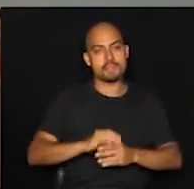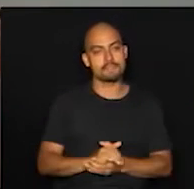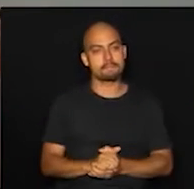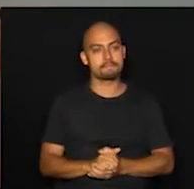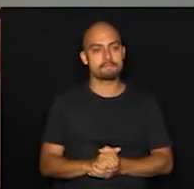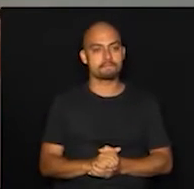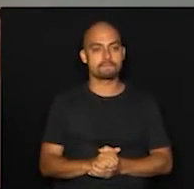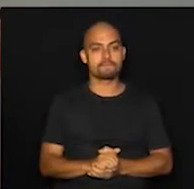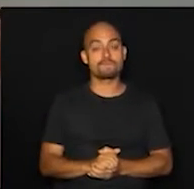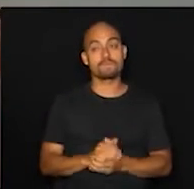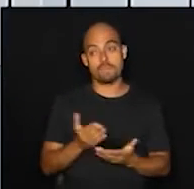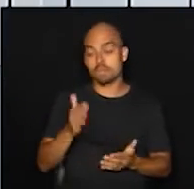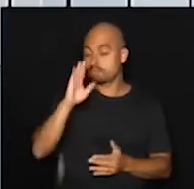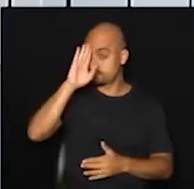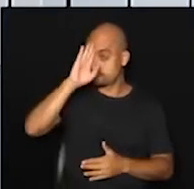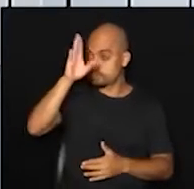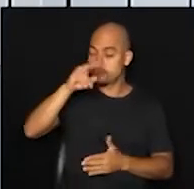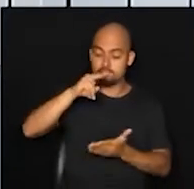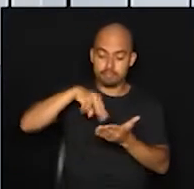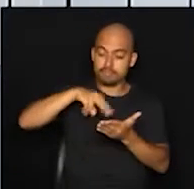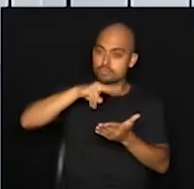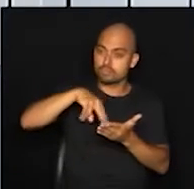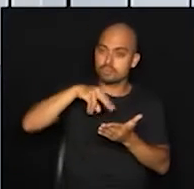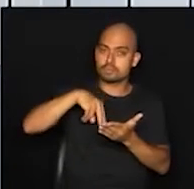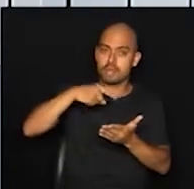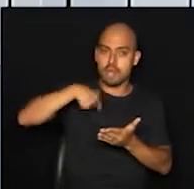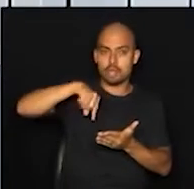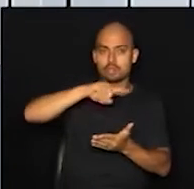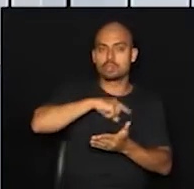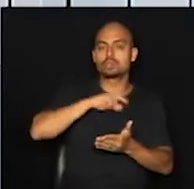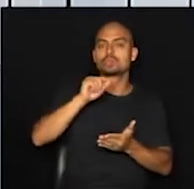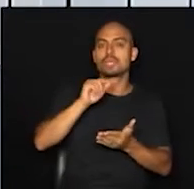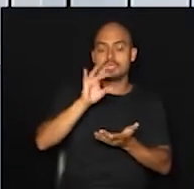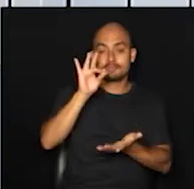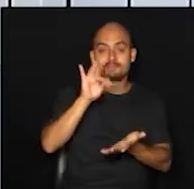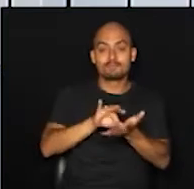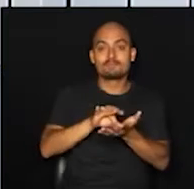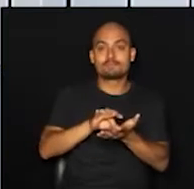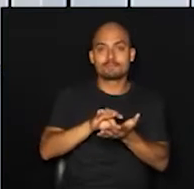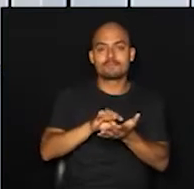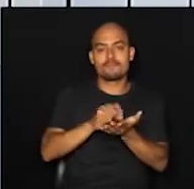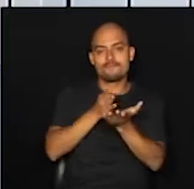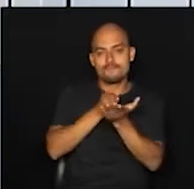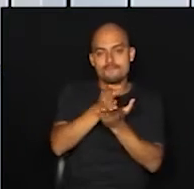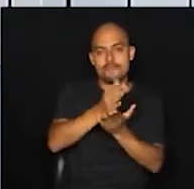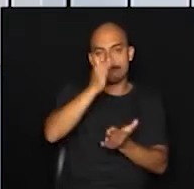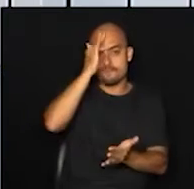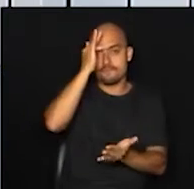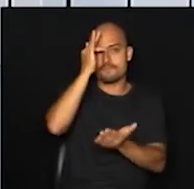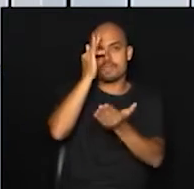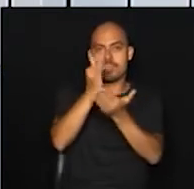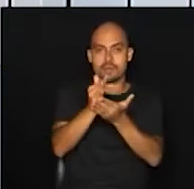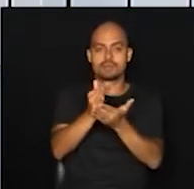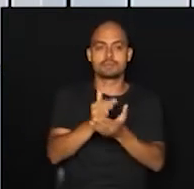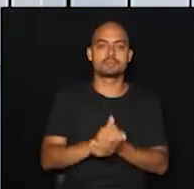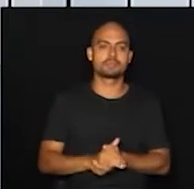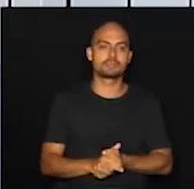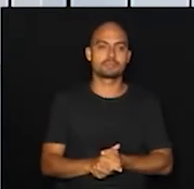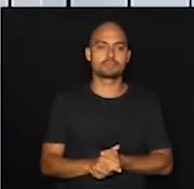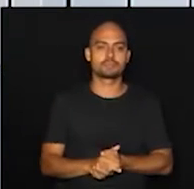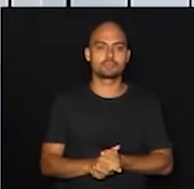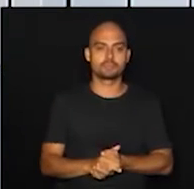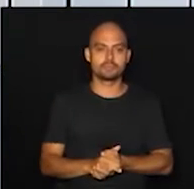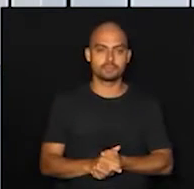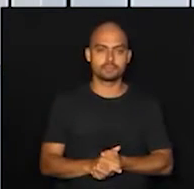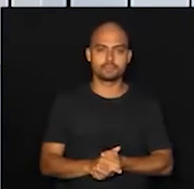É fundamental, então, essa leitura para a gente ter um relato mais fiel do que aconteceu naquele período. Ô,